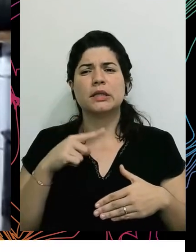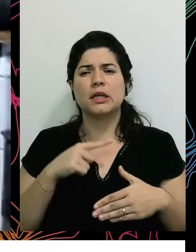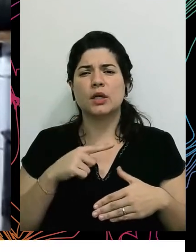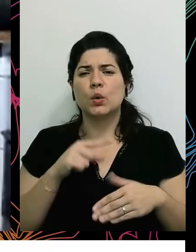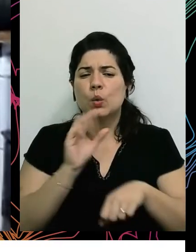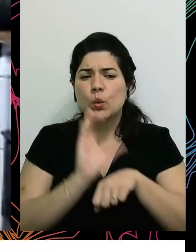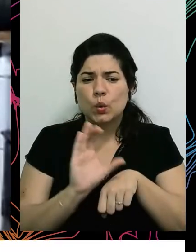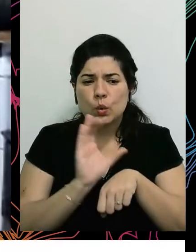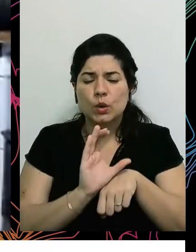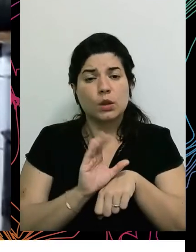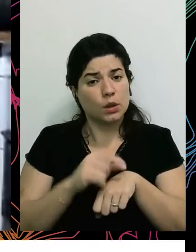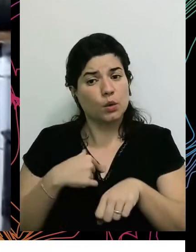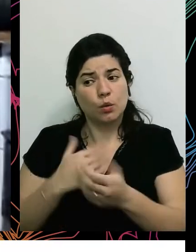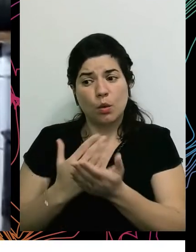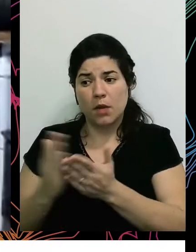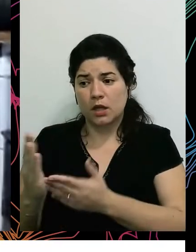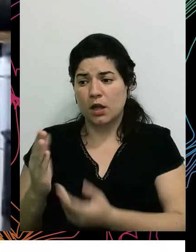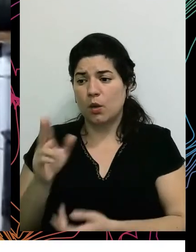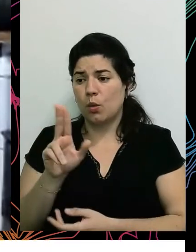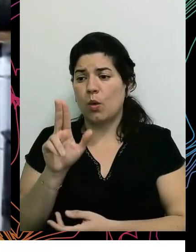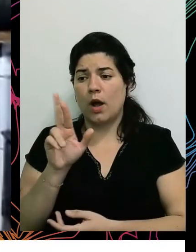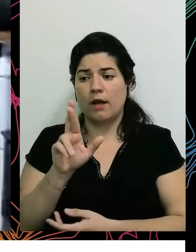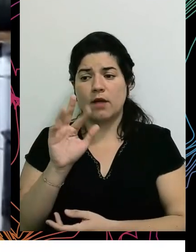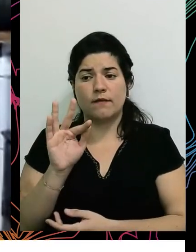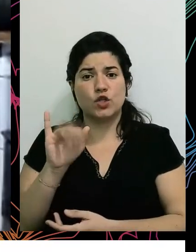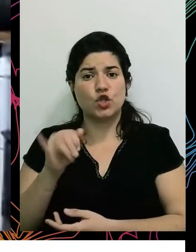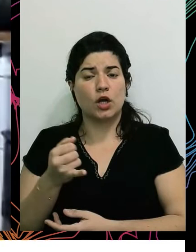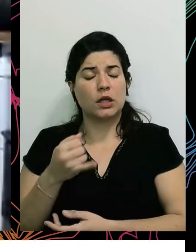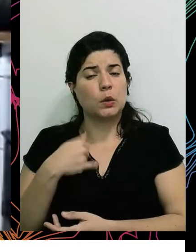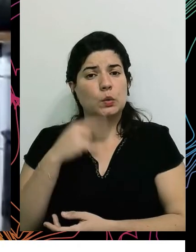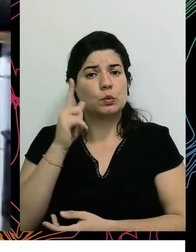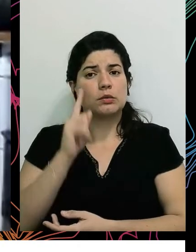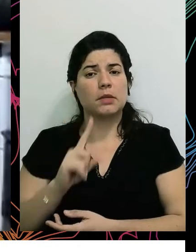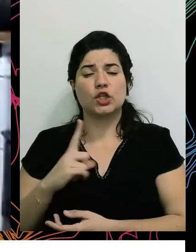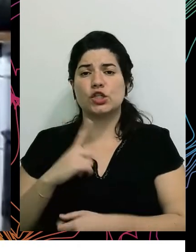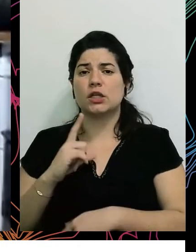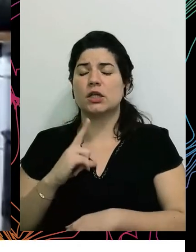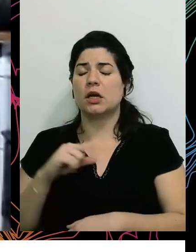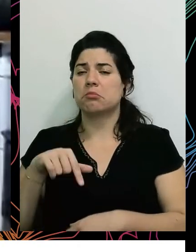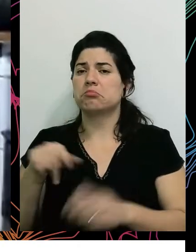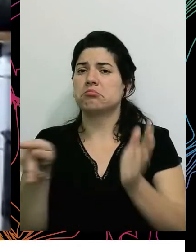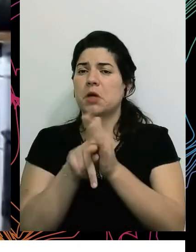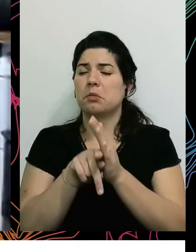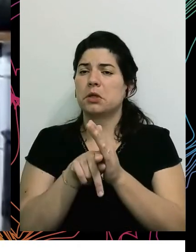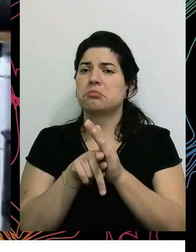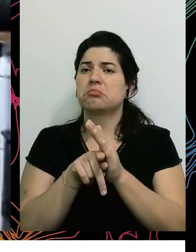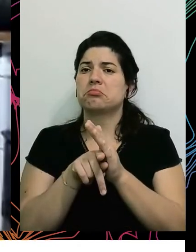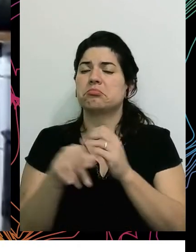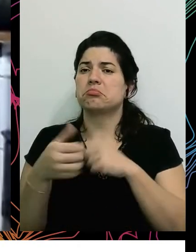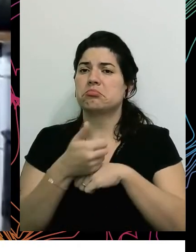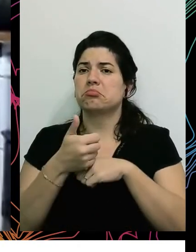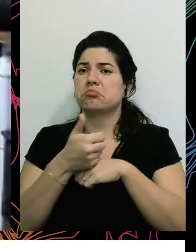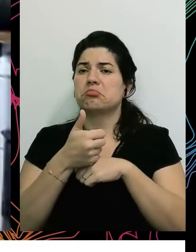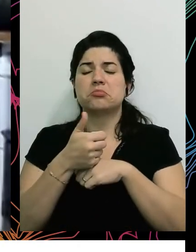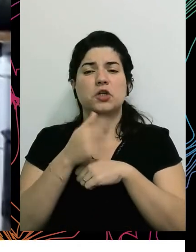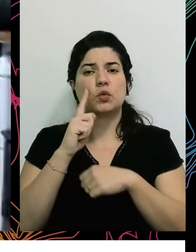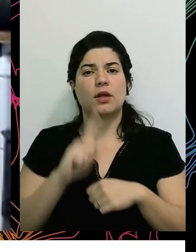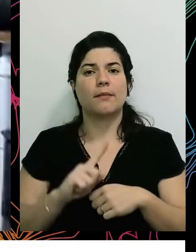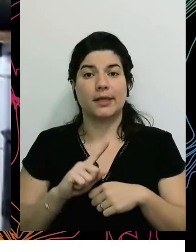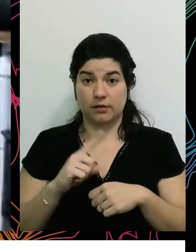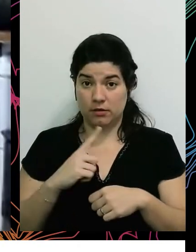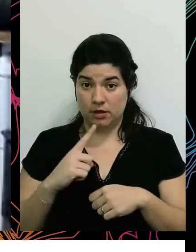o UFRJ, eu nem sabia que isso aqui existia. Né? Então, o pessoal, quando ia fazer